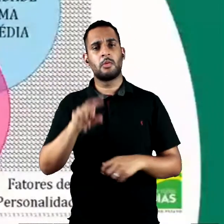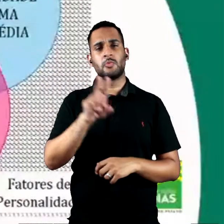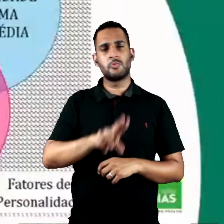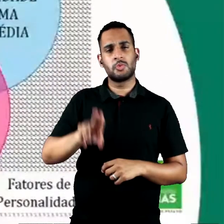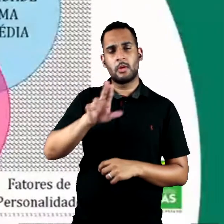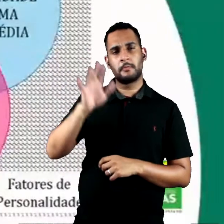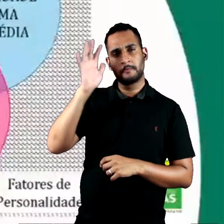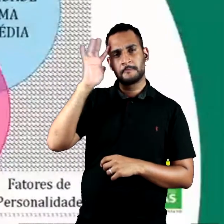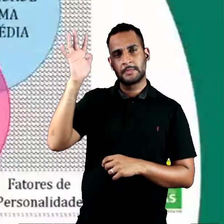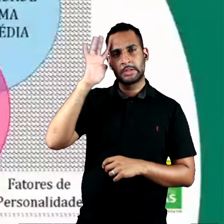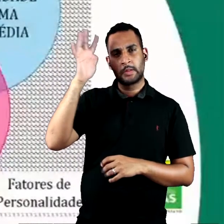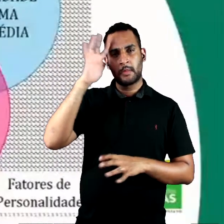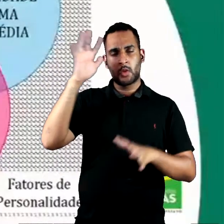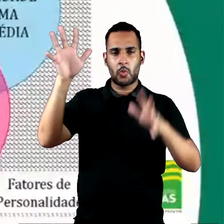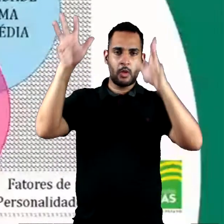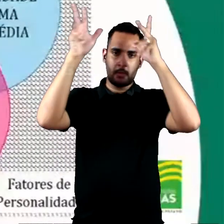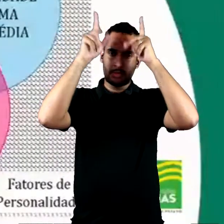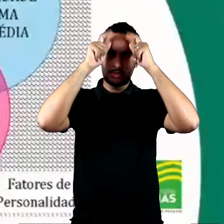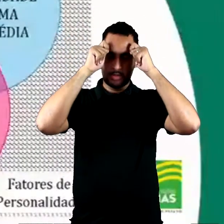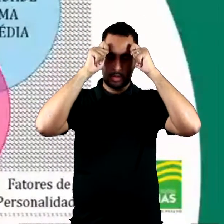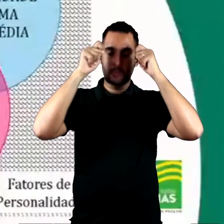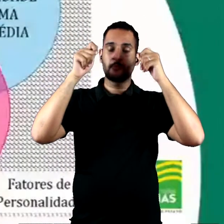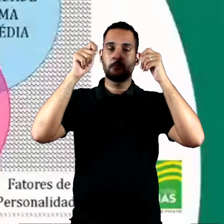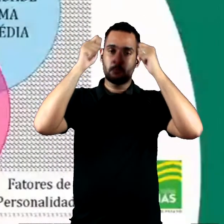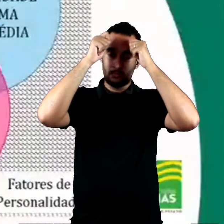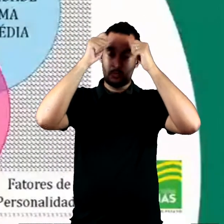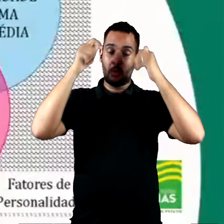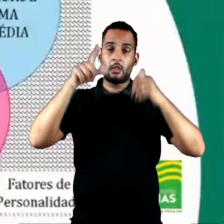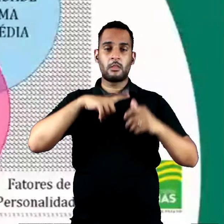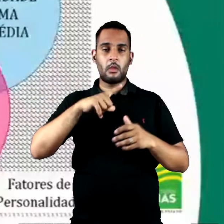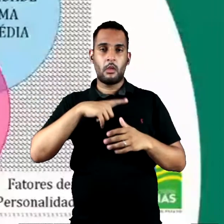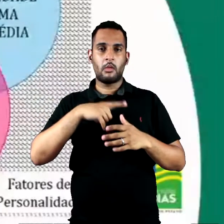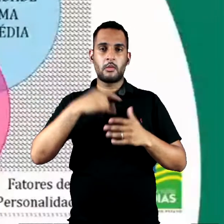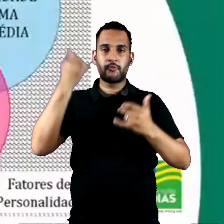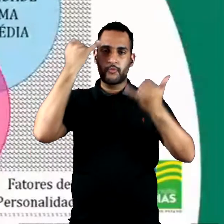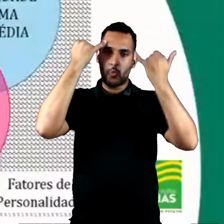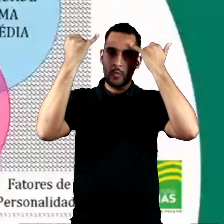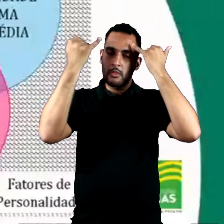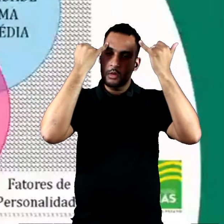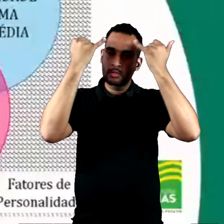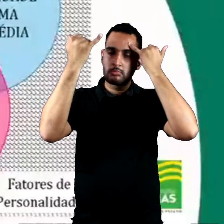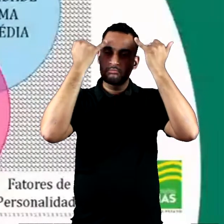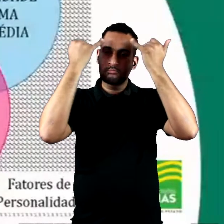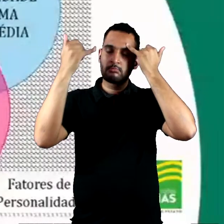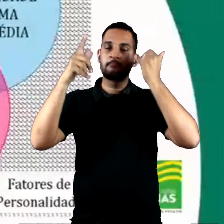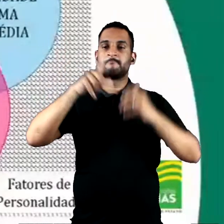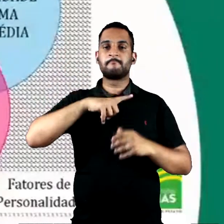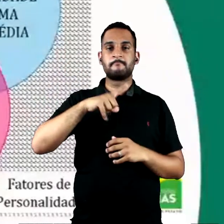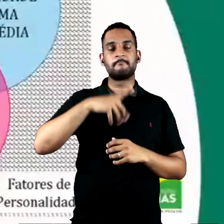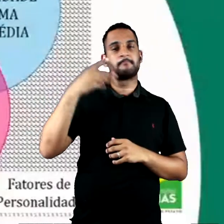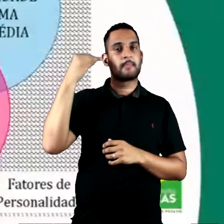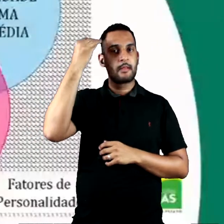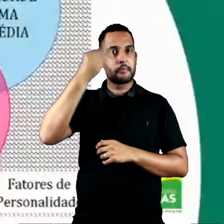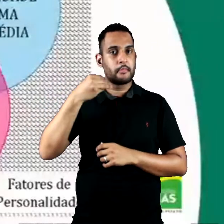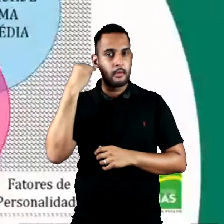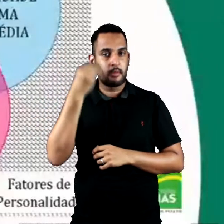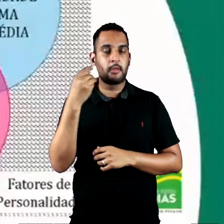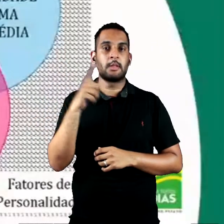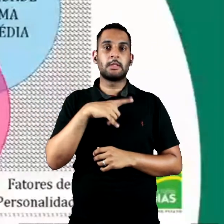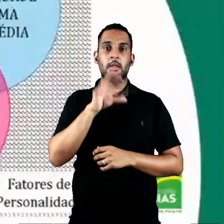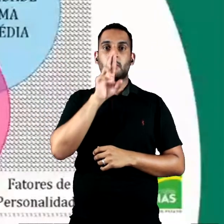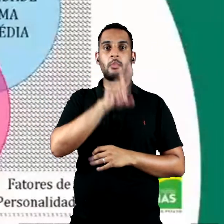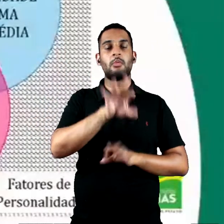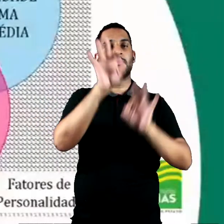utilizar o pensamento abstrato ao processar informações e de integrar experiências que resultem em